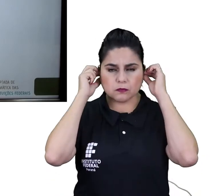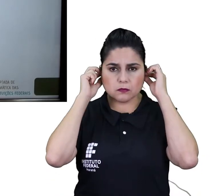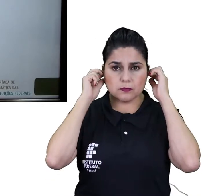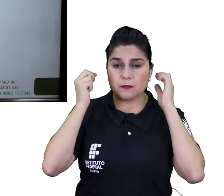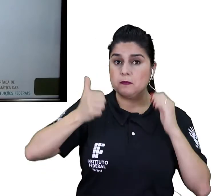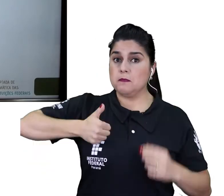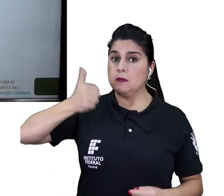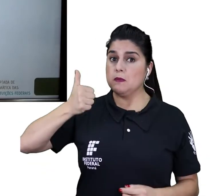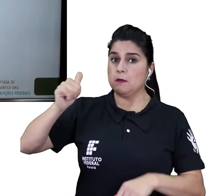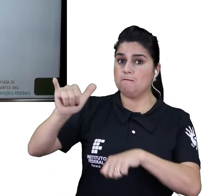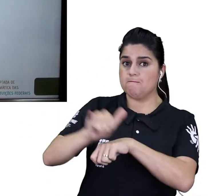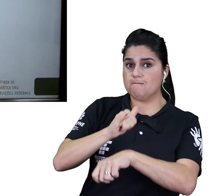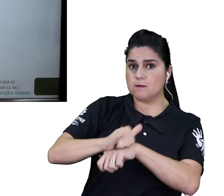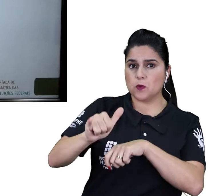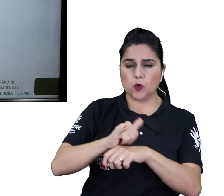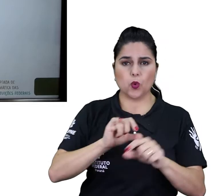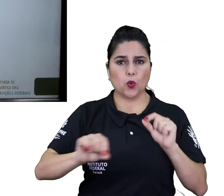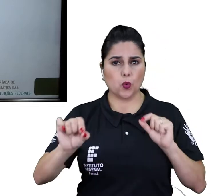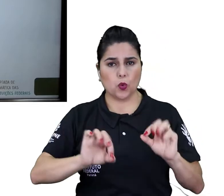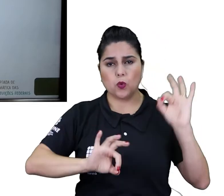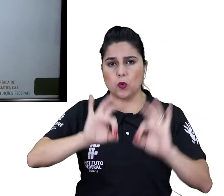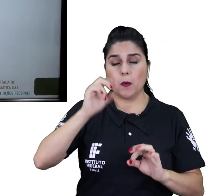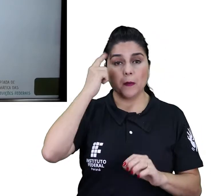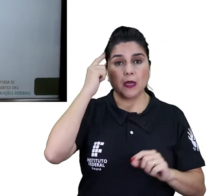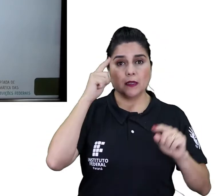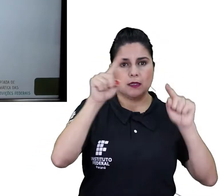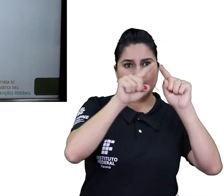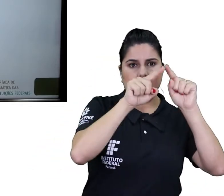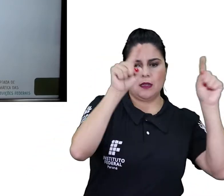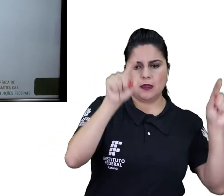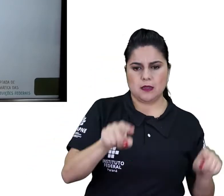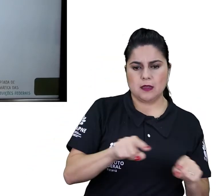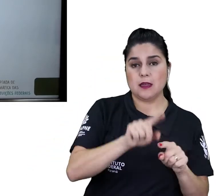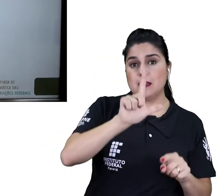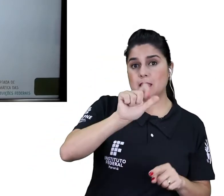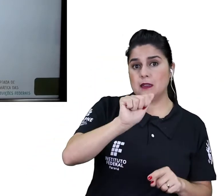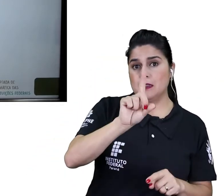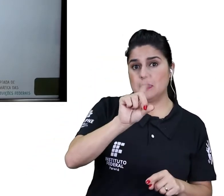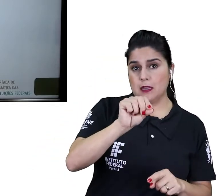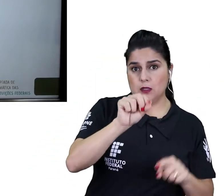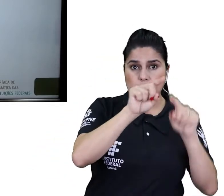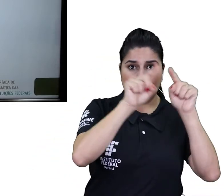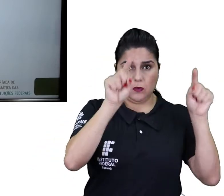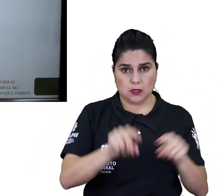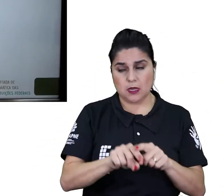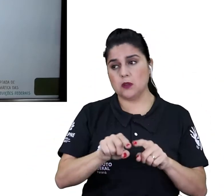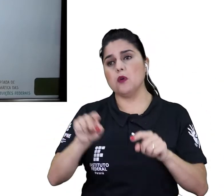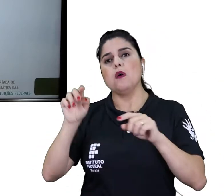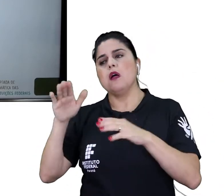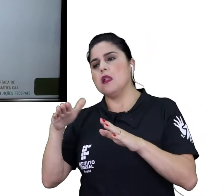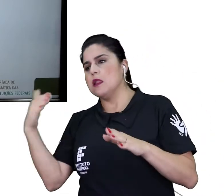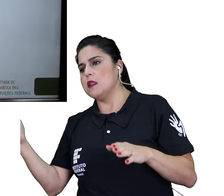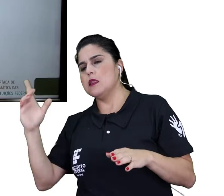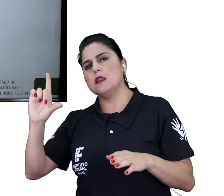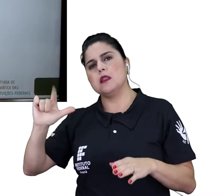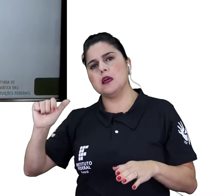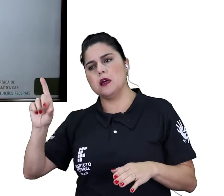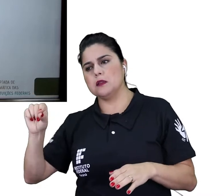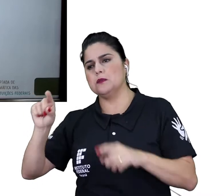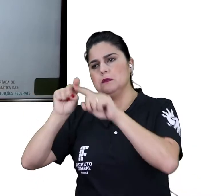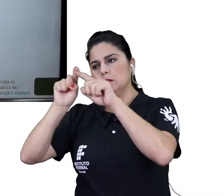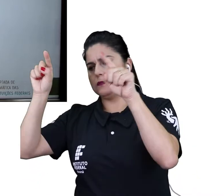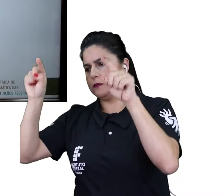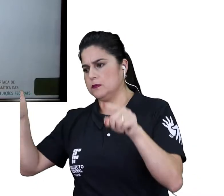Primeiramente, vamos definir o lado do quadrado e o lado do hexágono. Começando pelo quadrado, a